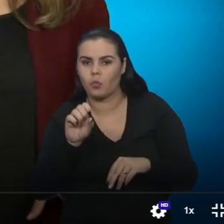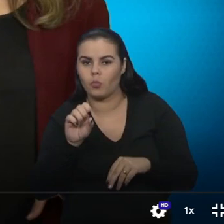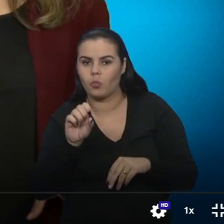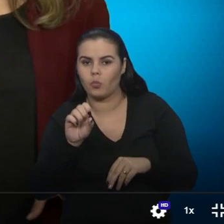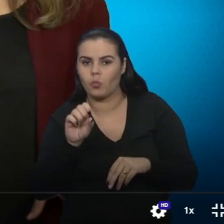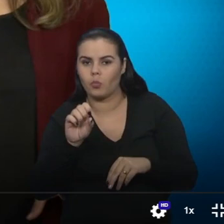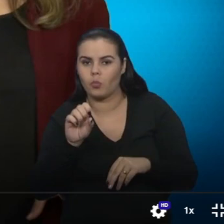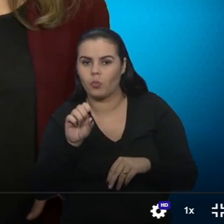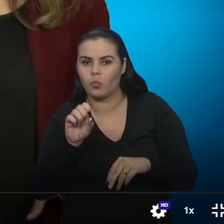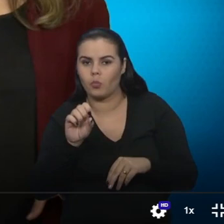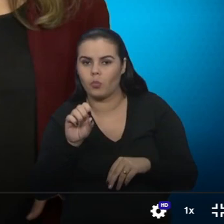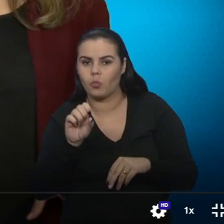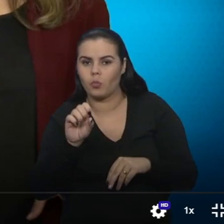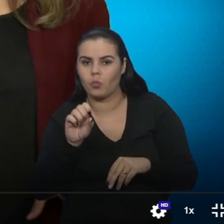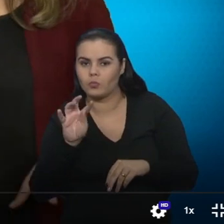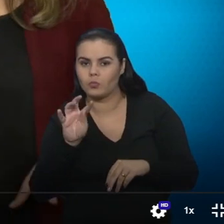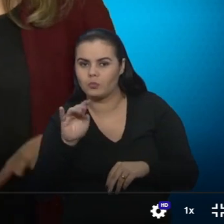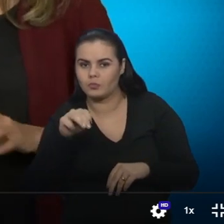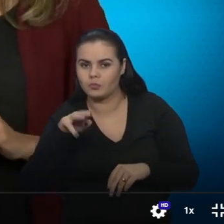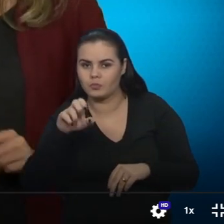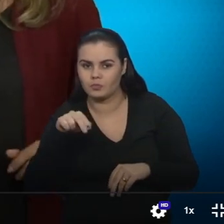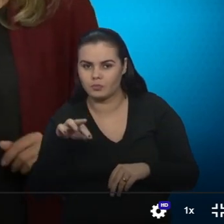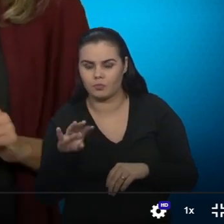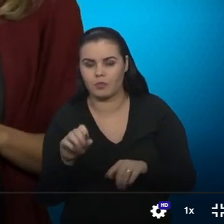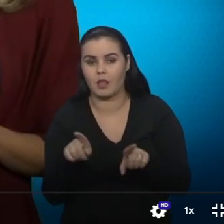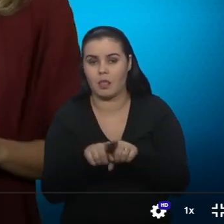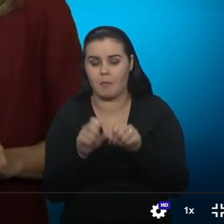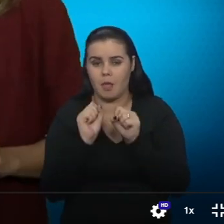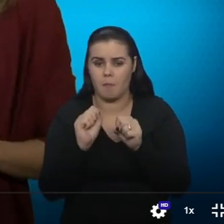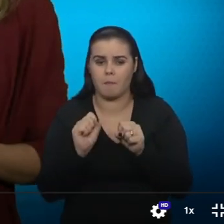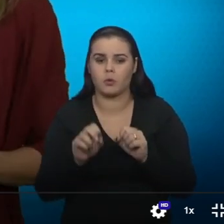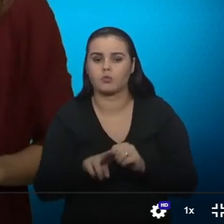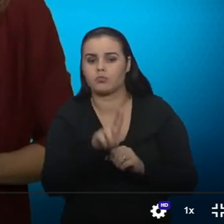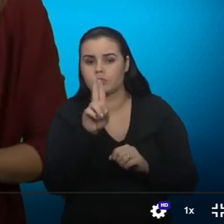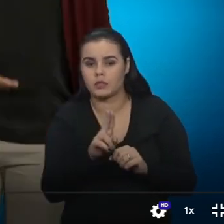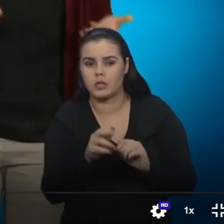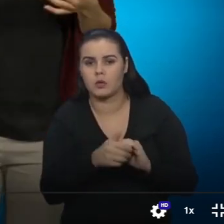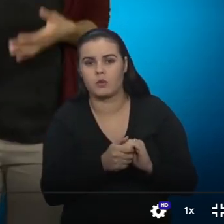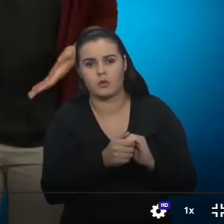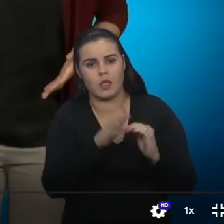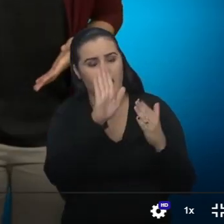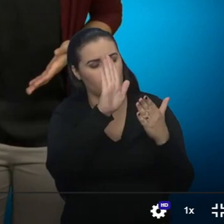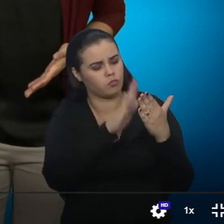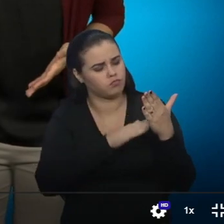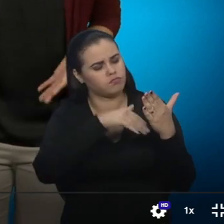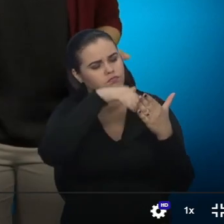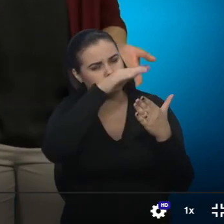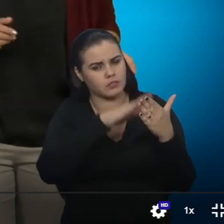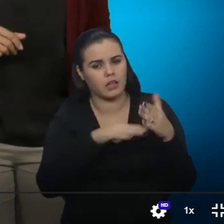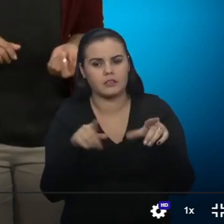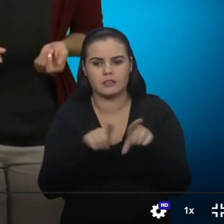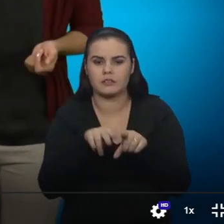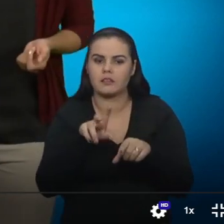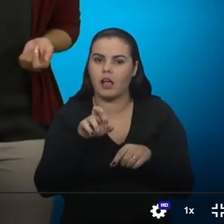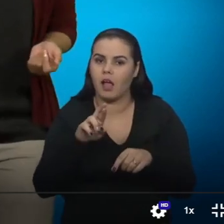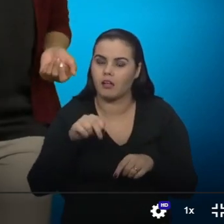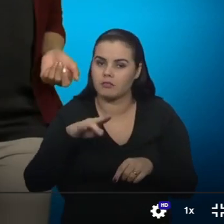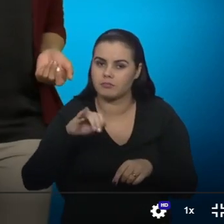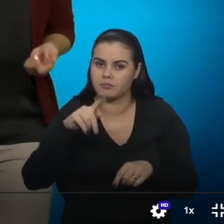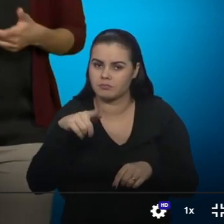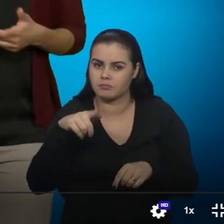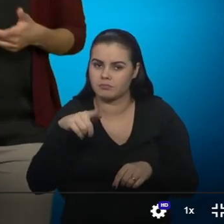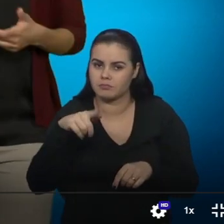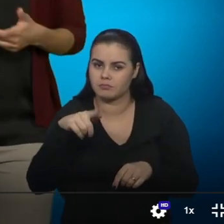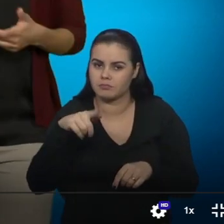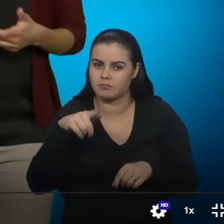também podem ser aplicados tintas e vernizes. Tanto as tintas quanto os vernizes são compostos